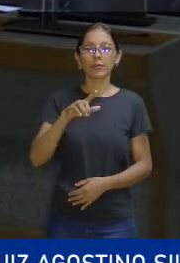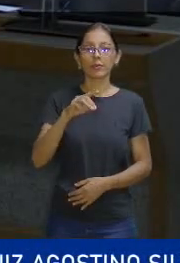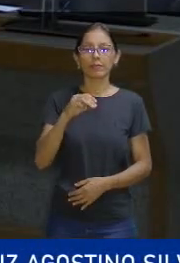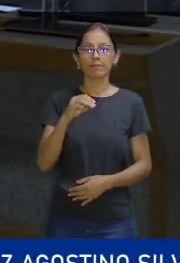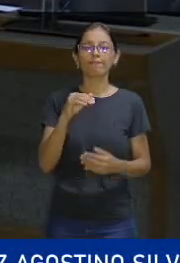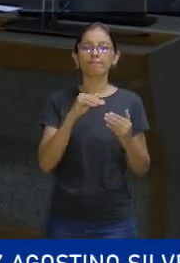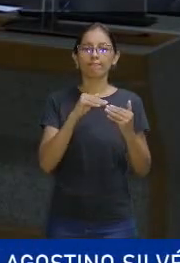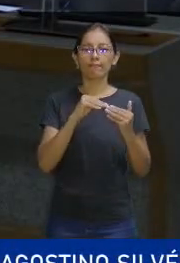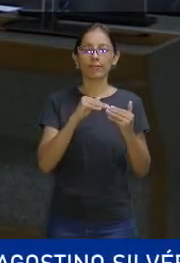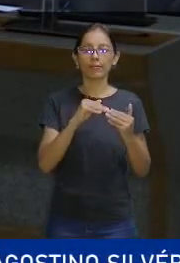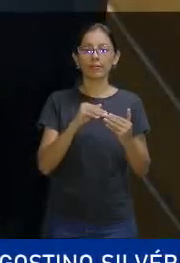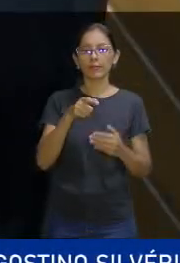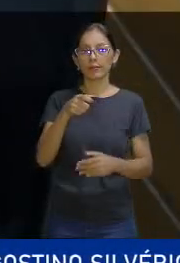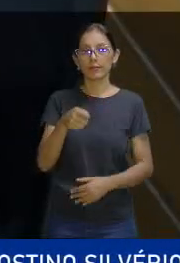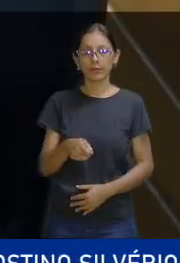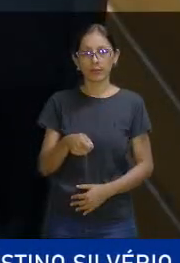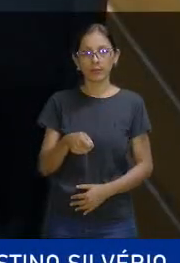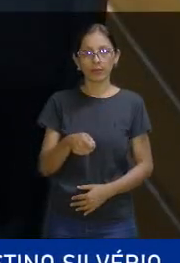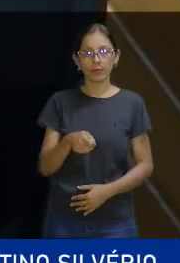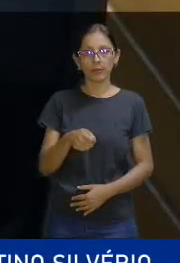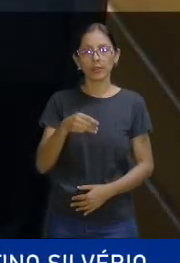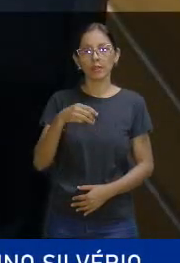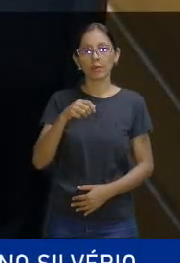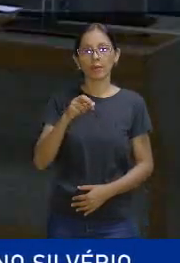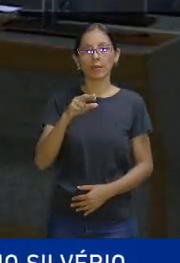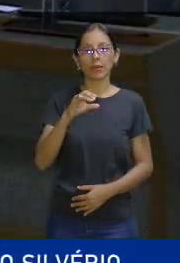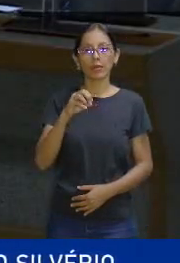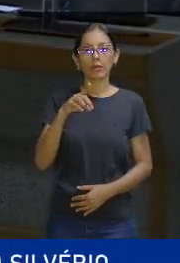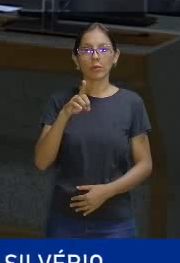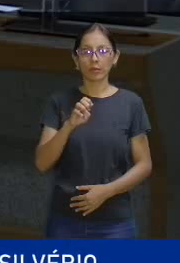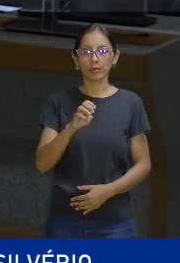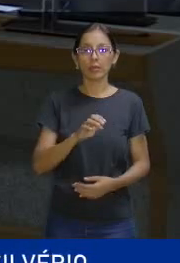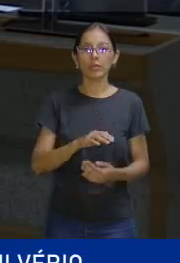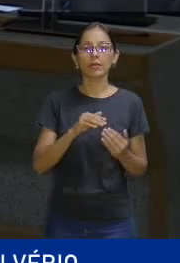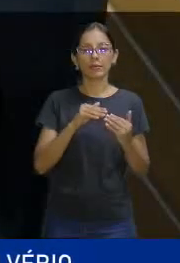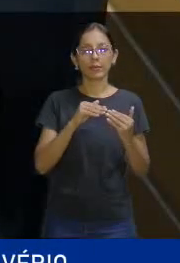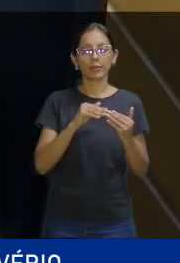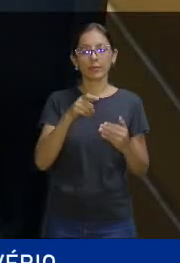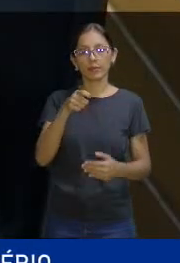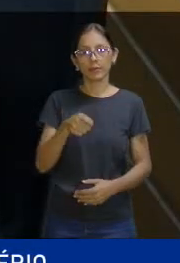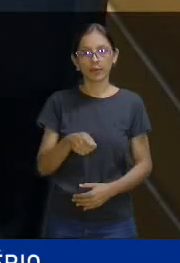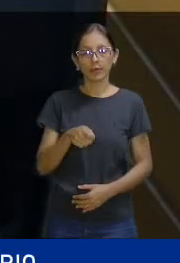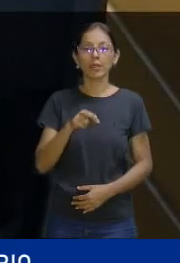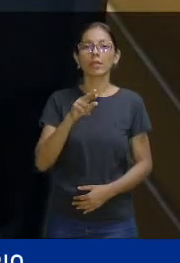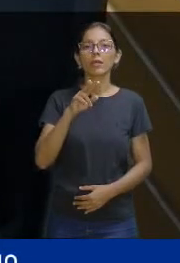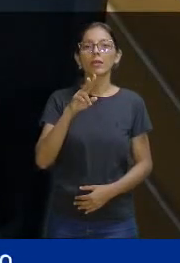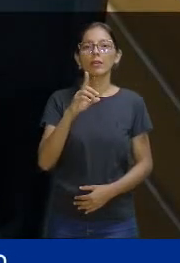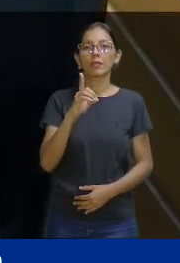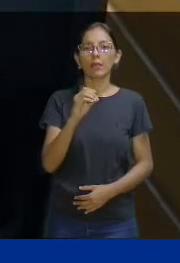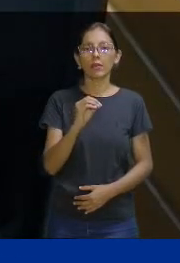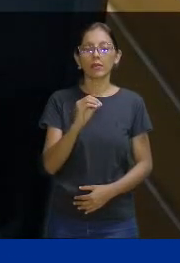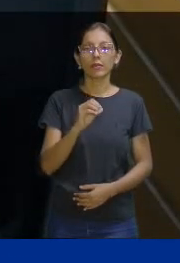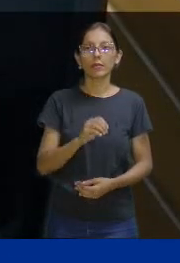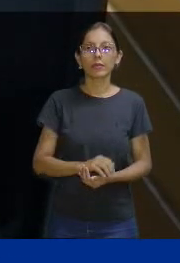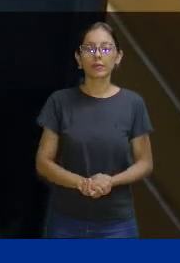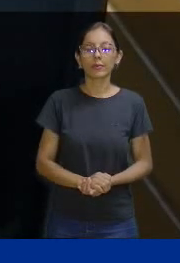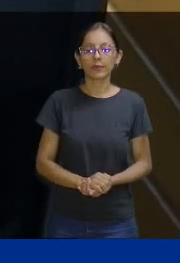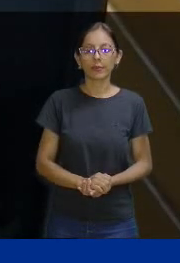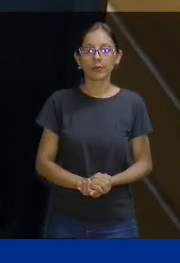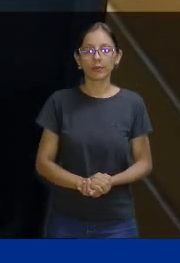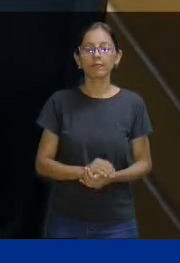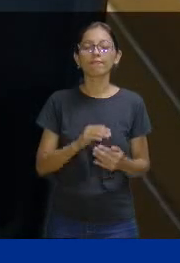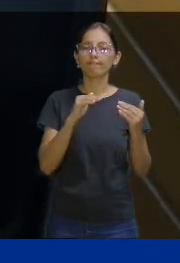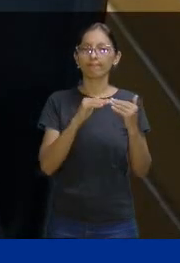relator. Juiz Normando de Souza? Eu também vou acompanhar, excelência. Juiz Rivaldo Valente?